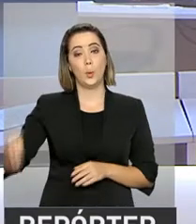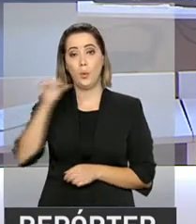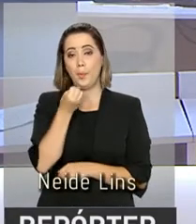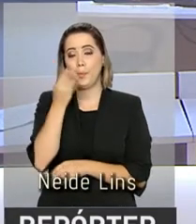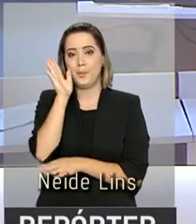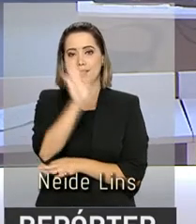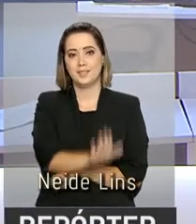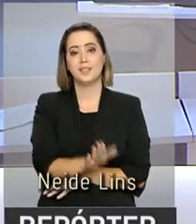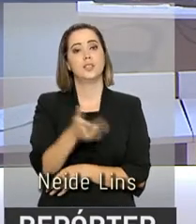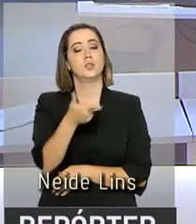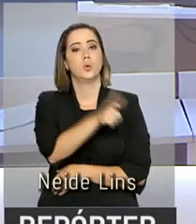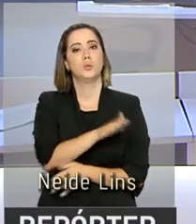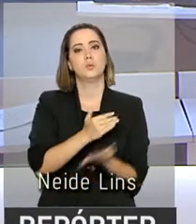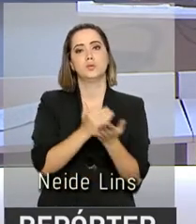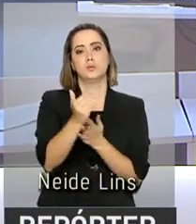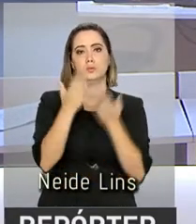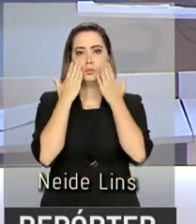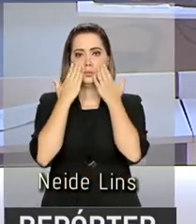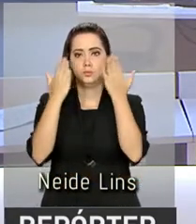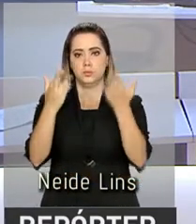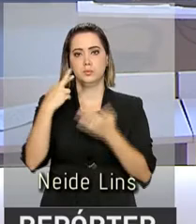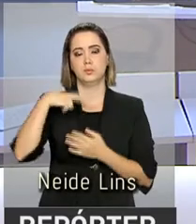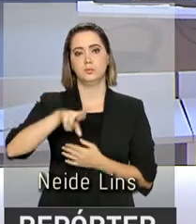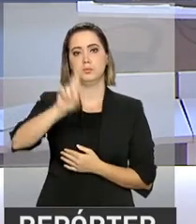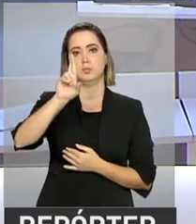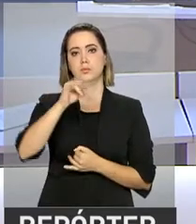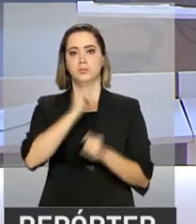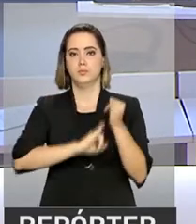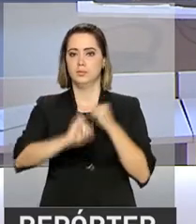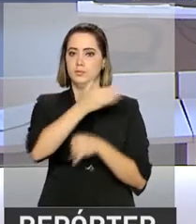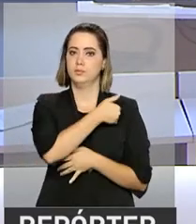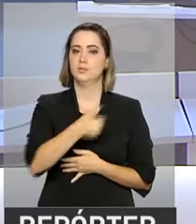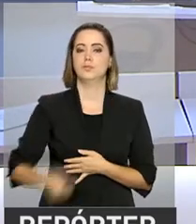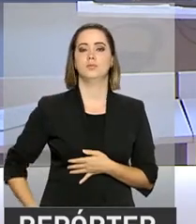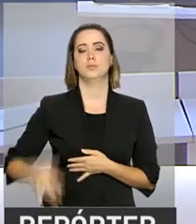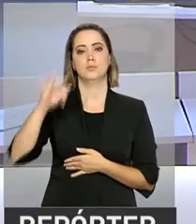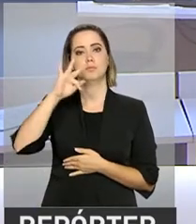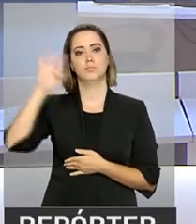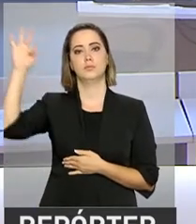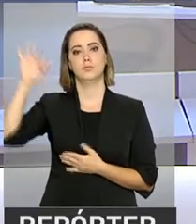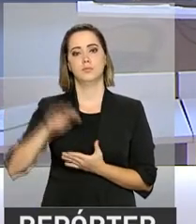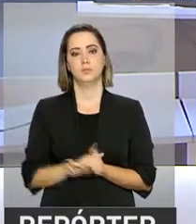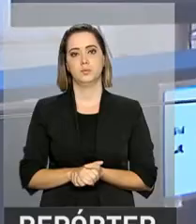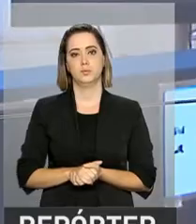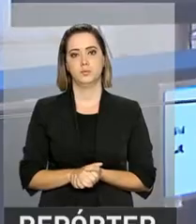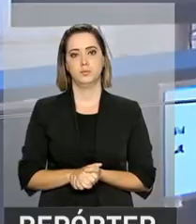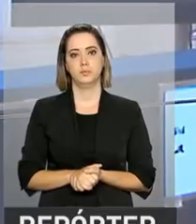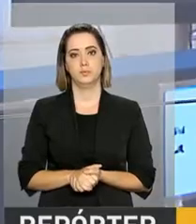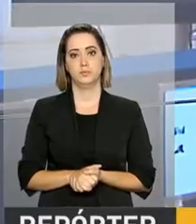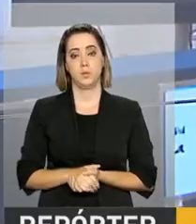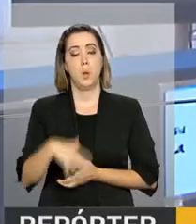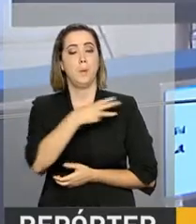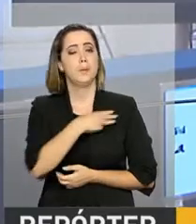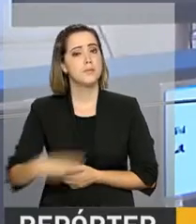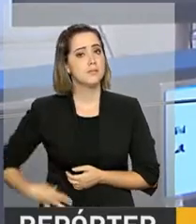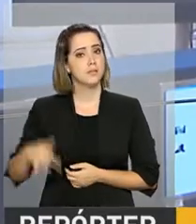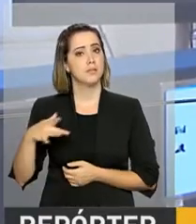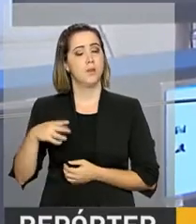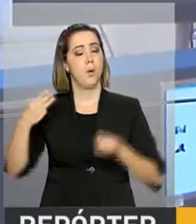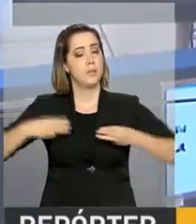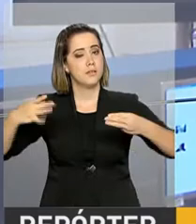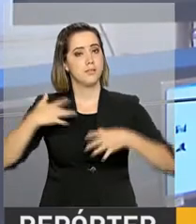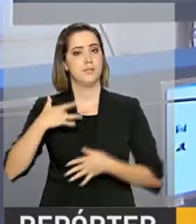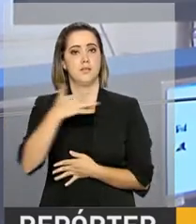Olá, boa tarde. Começa agora mais uma edição do Repórter NBR com as notícias do governo federal. O Ministério da